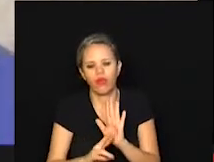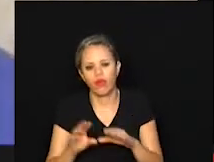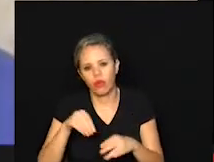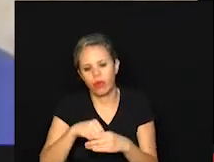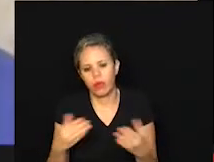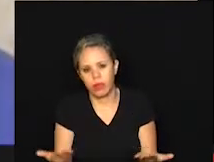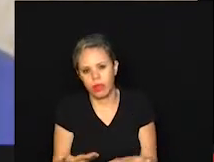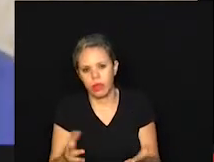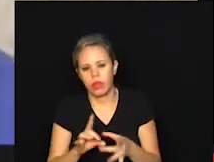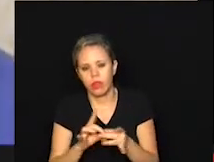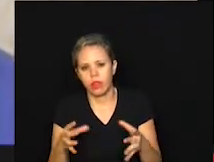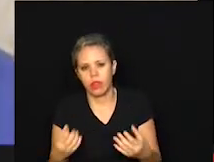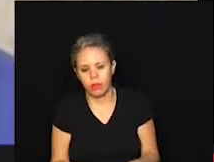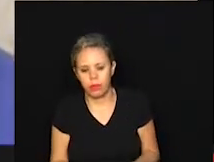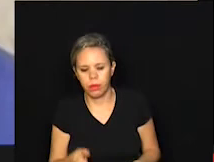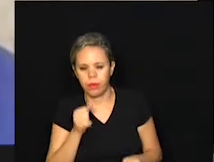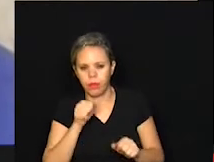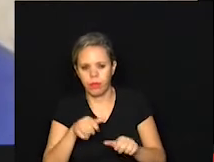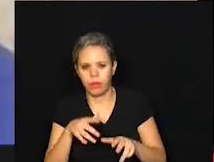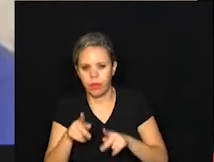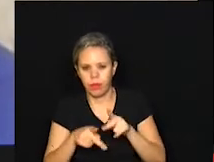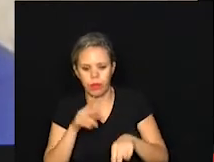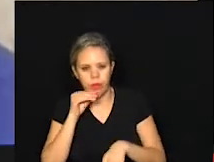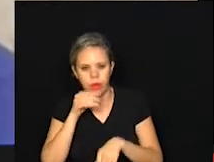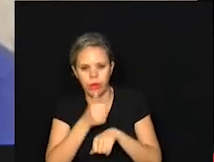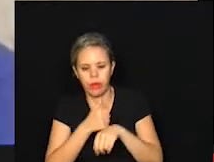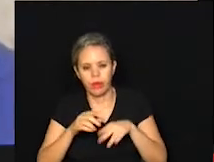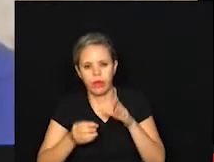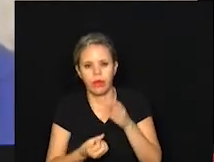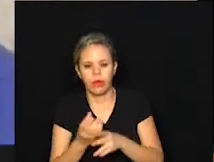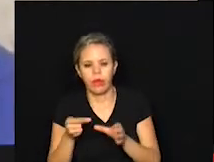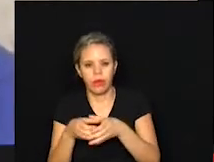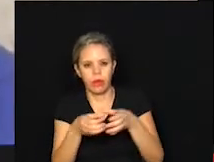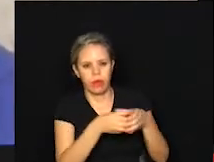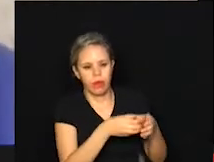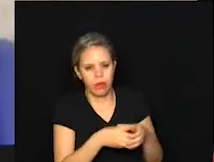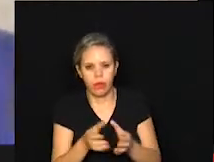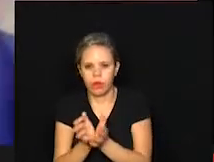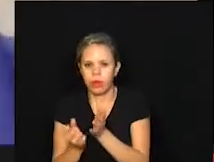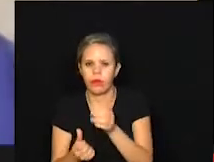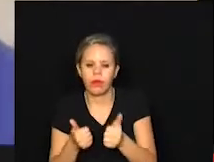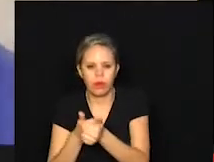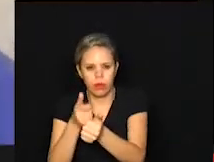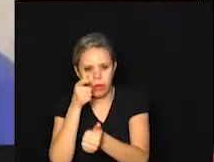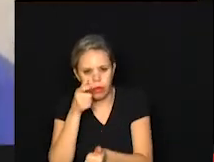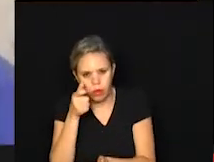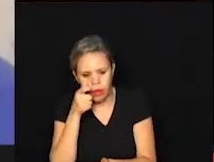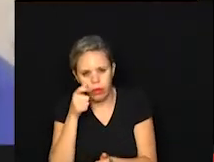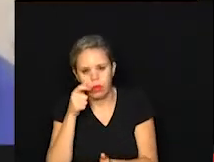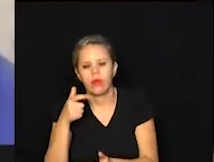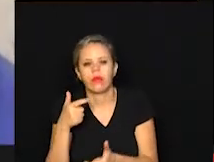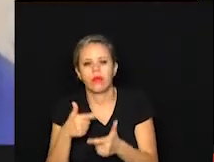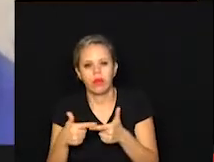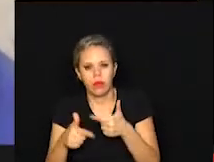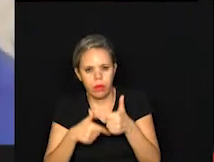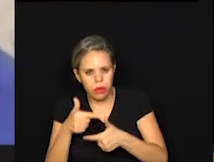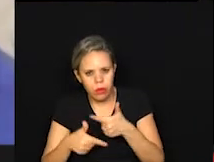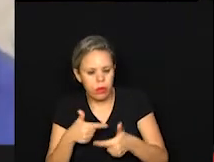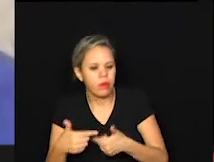ele permite que a plenária crie comissões que acompanhem os procedimentos. Quer